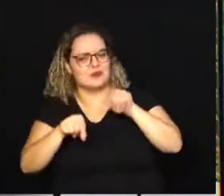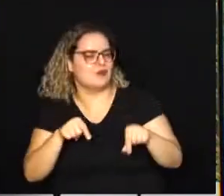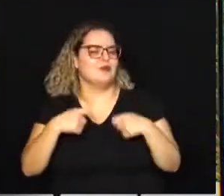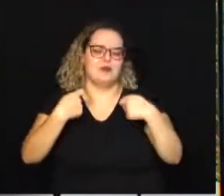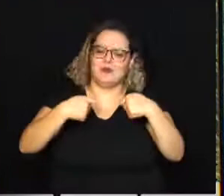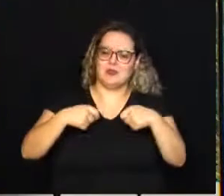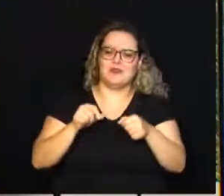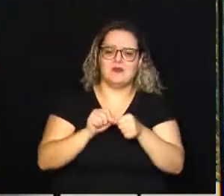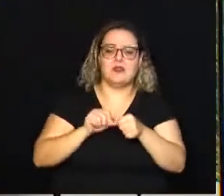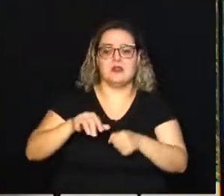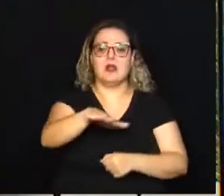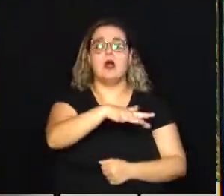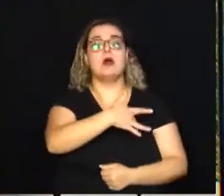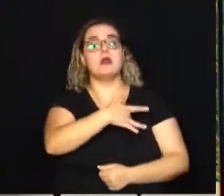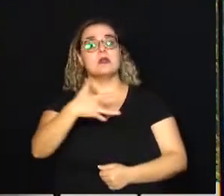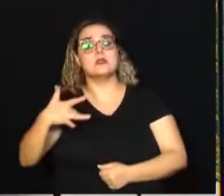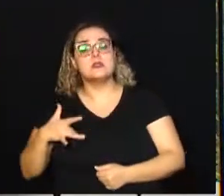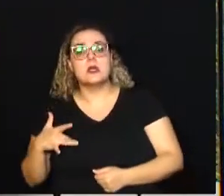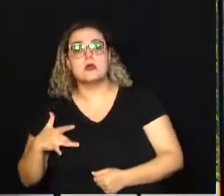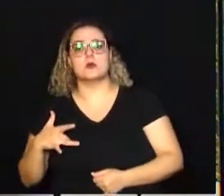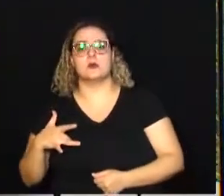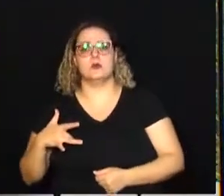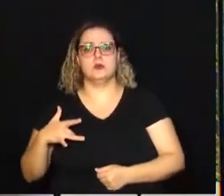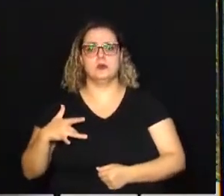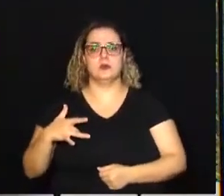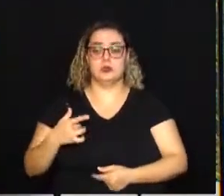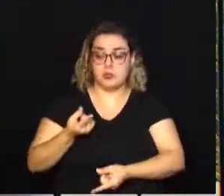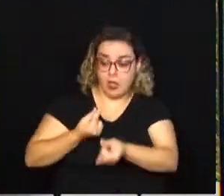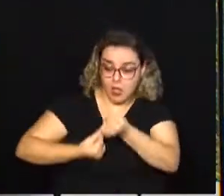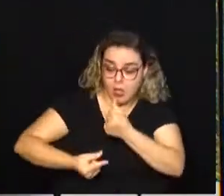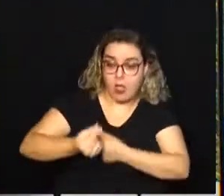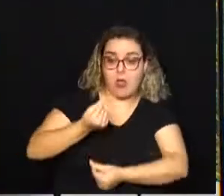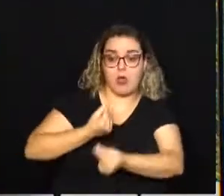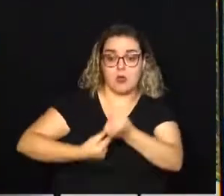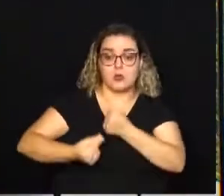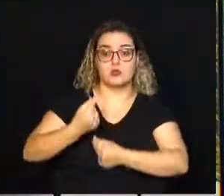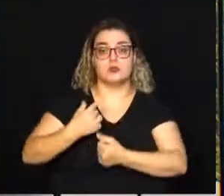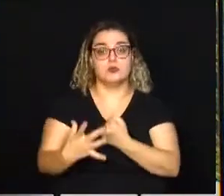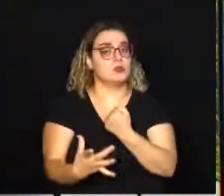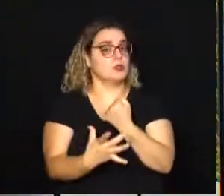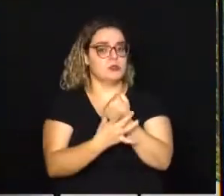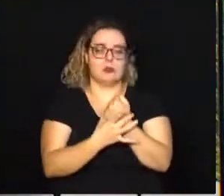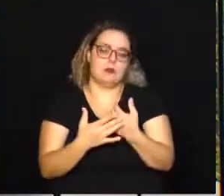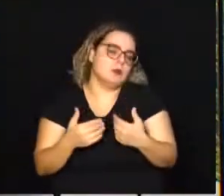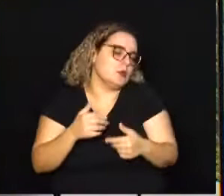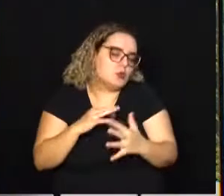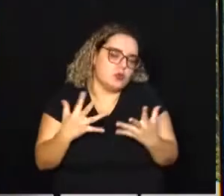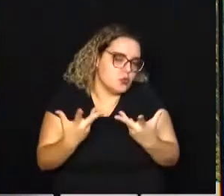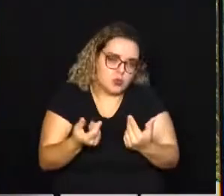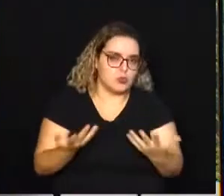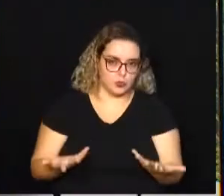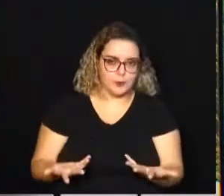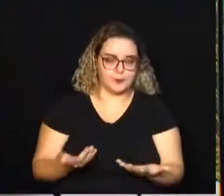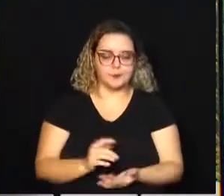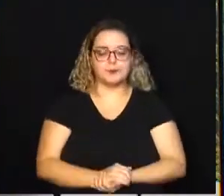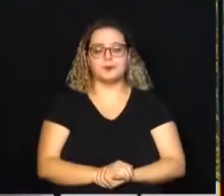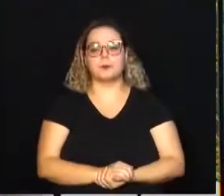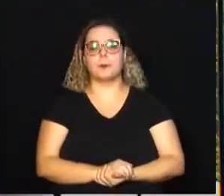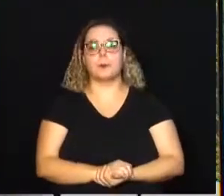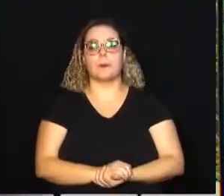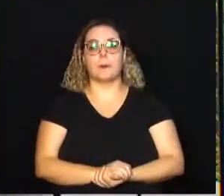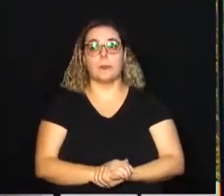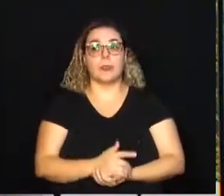da saúde, da economia, né, da segurança, enfim. E aí, não dá para